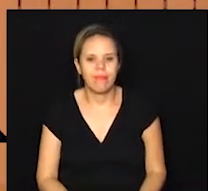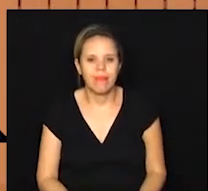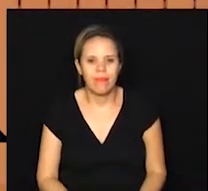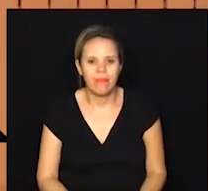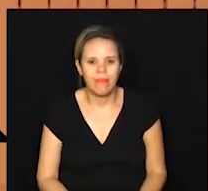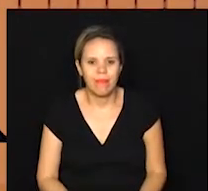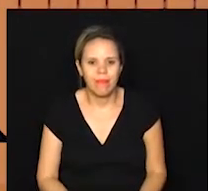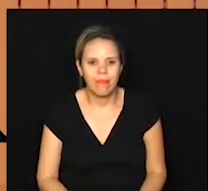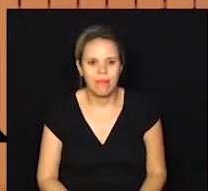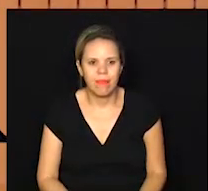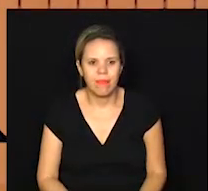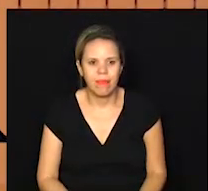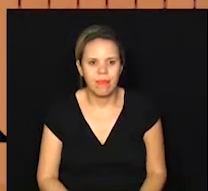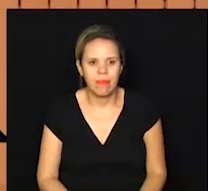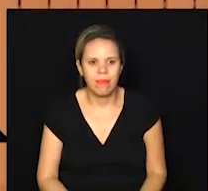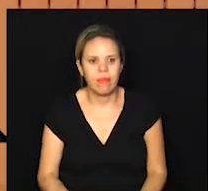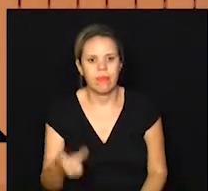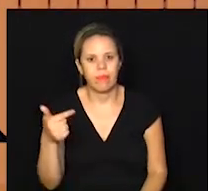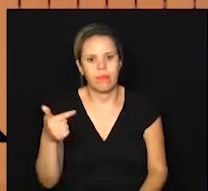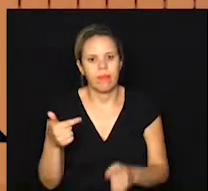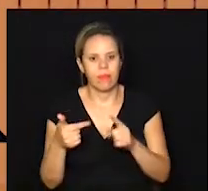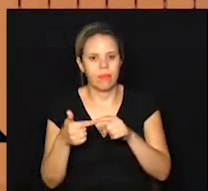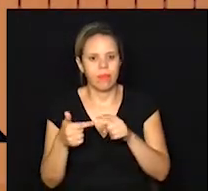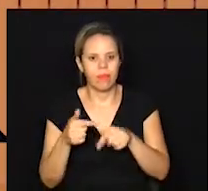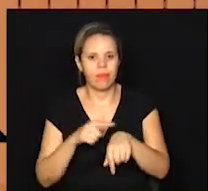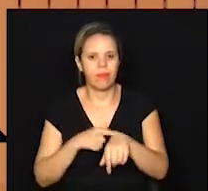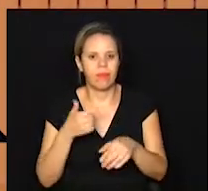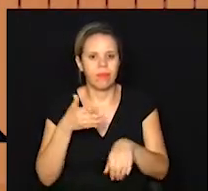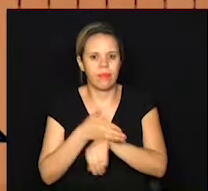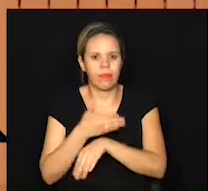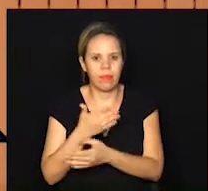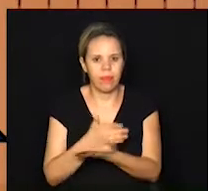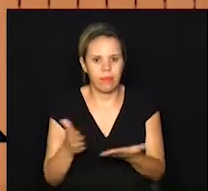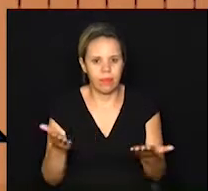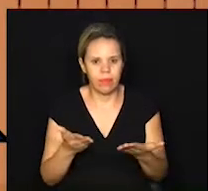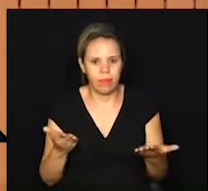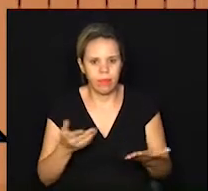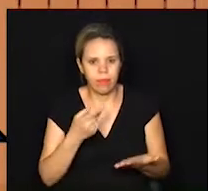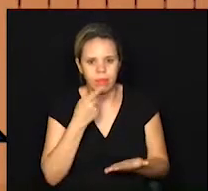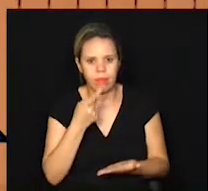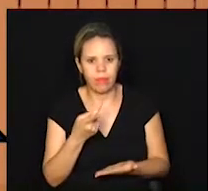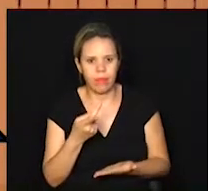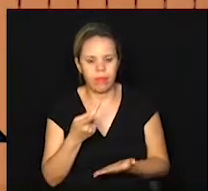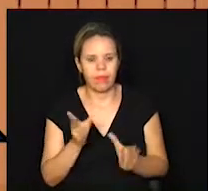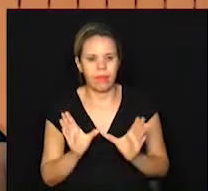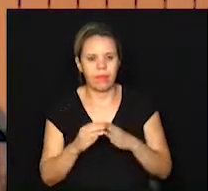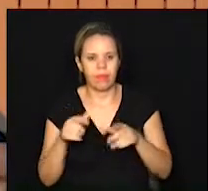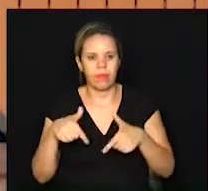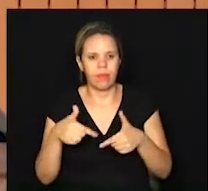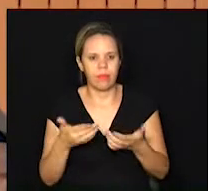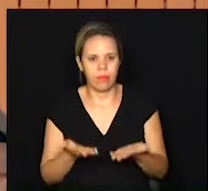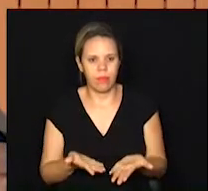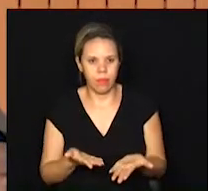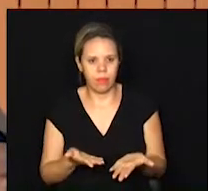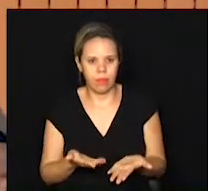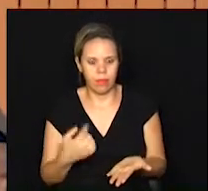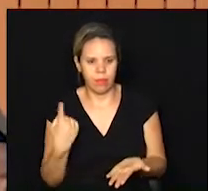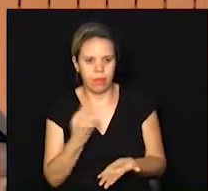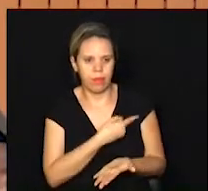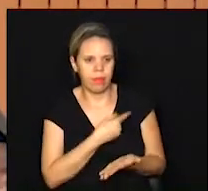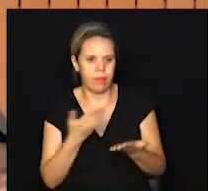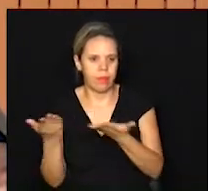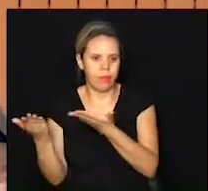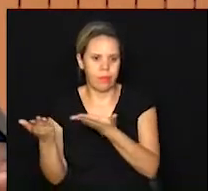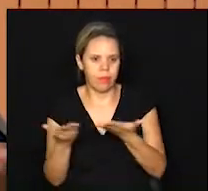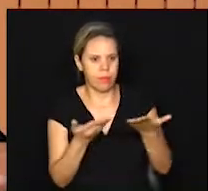Ok, então, no segundo ponto, nós vamos entrar agora. Esta comissão, nós recebemos